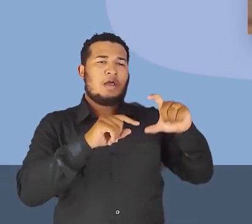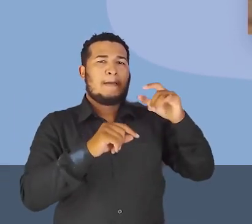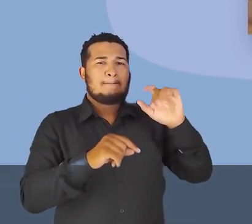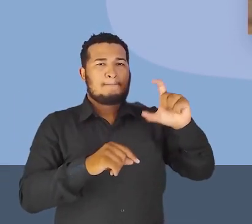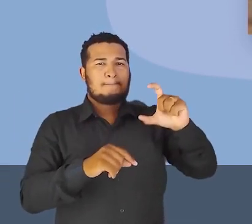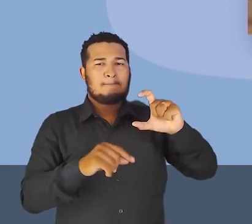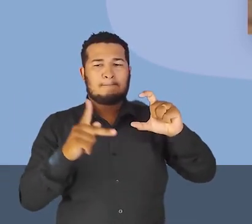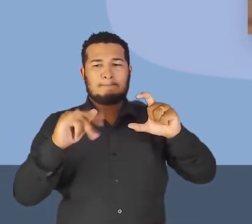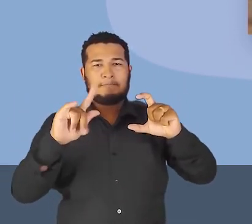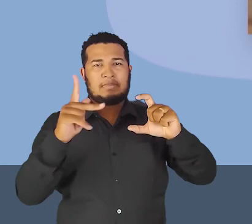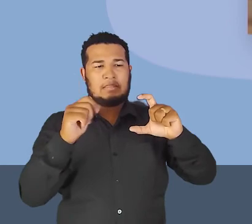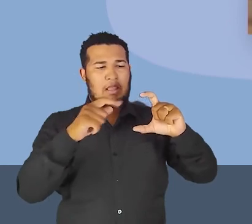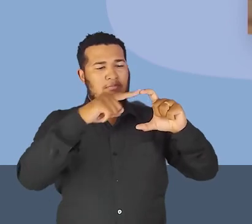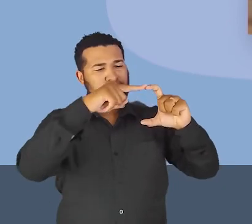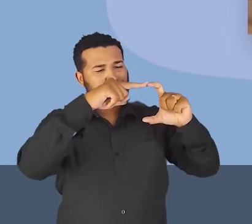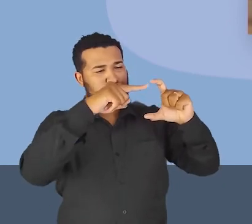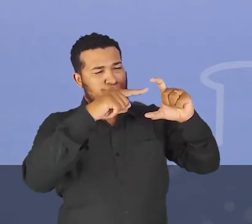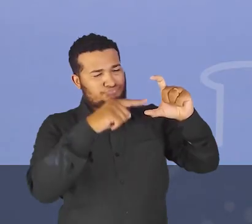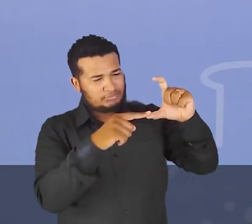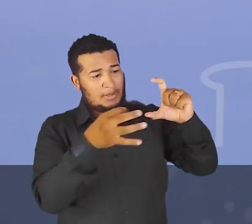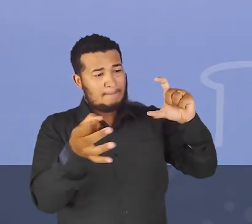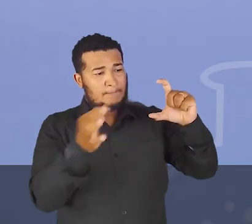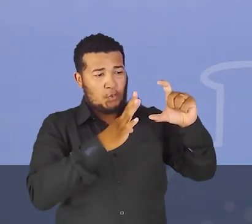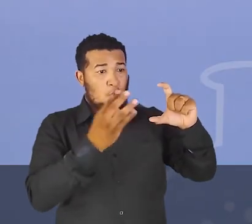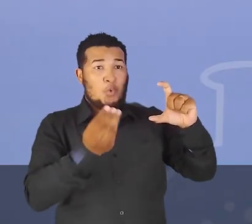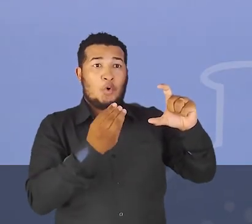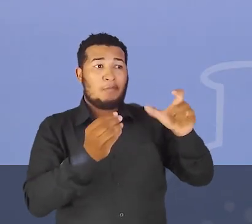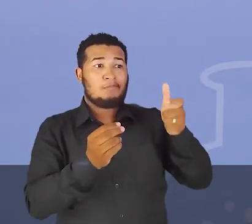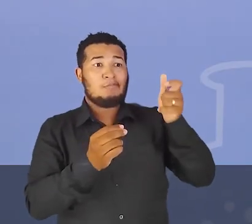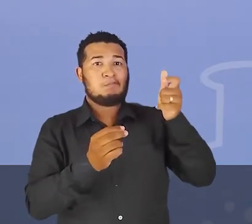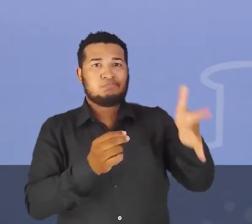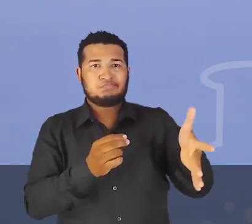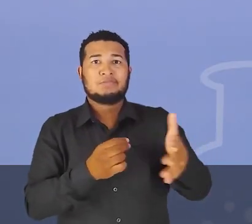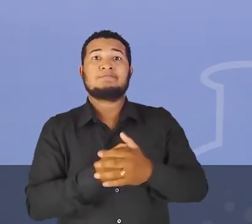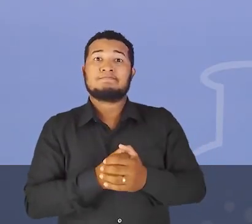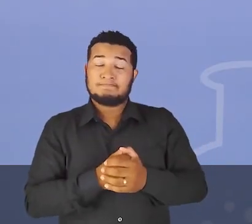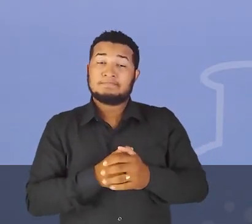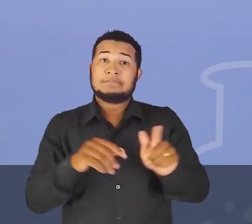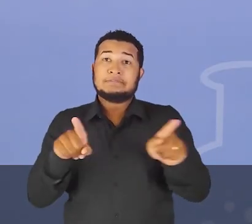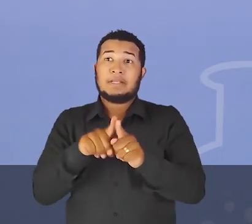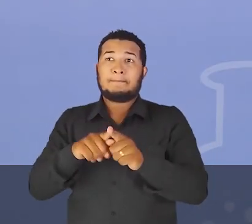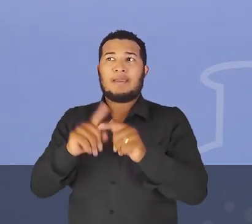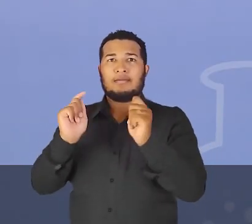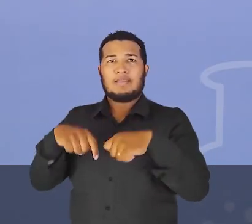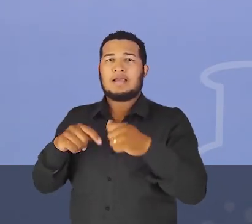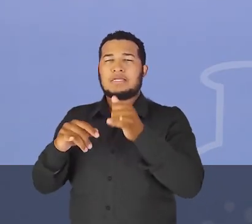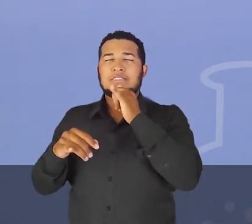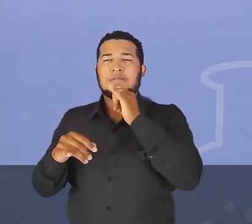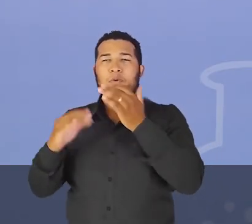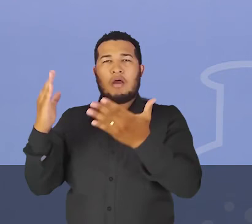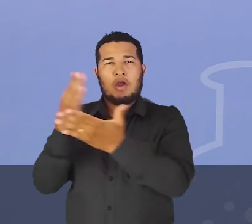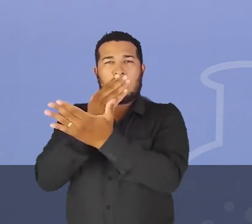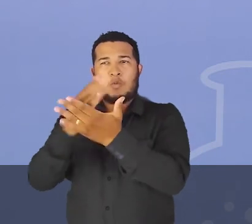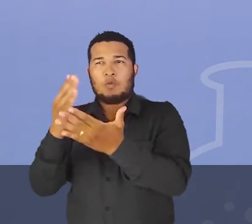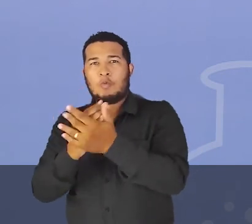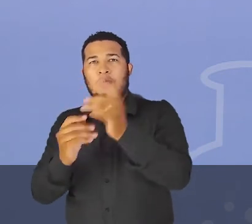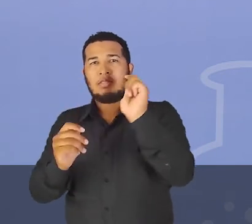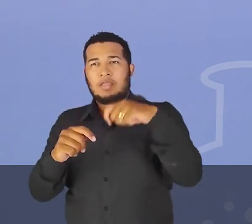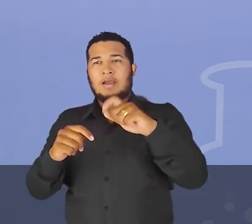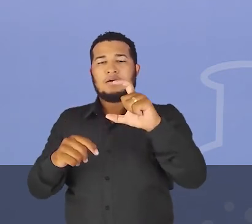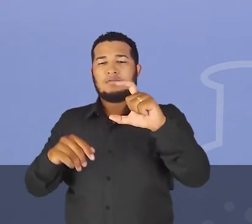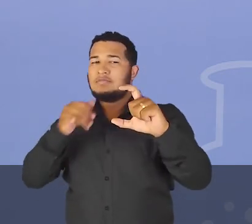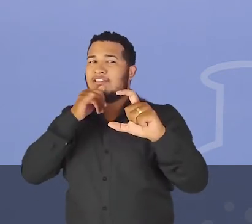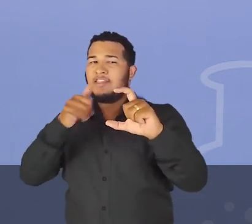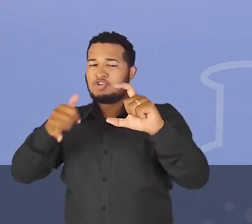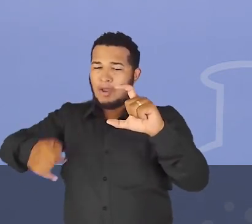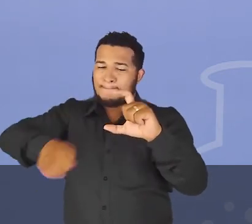quando elas param de funcionar? Olha aqui para mim, mesmo as recarregáveis, elas têm um tempo médio de vida. Então, a recarregável, ela não é recarregável